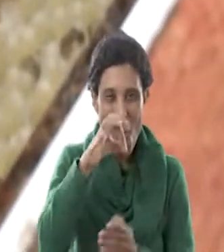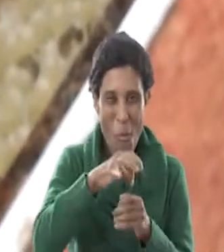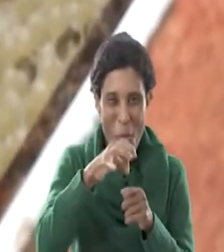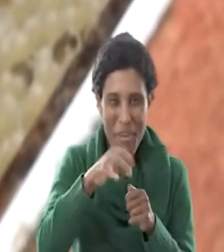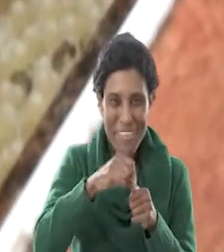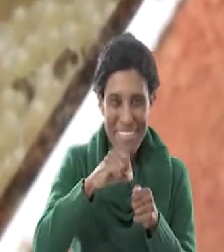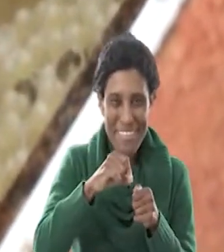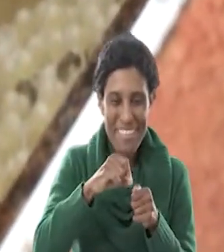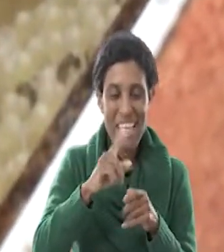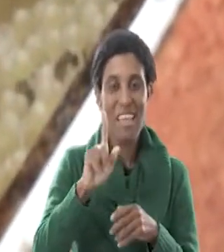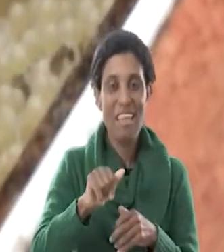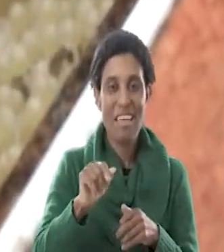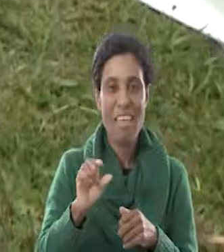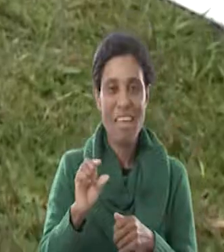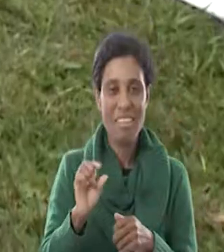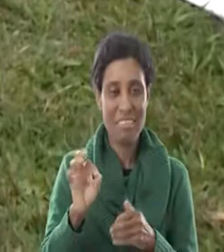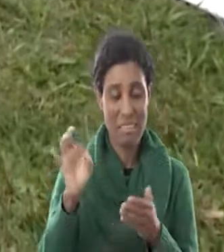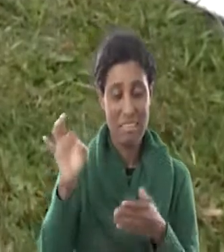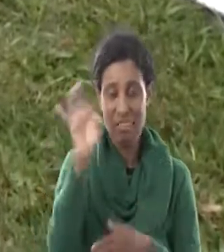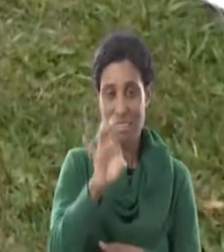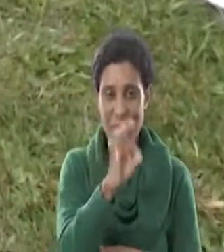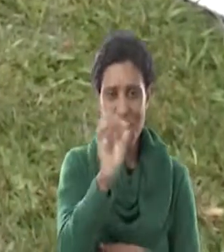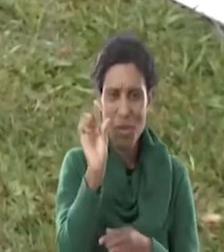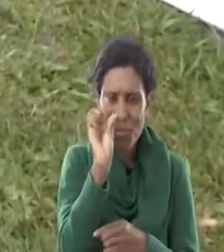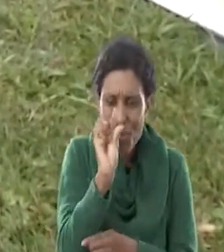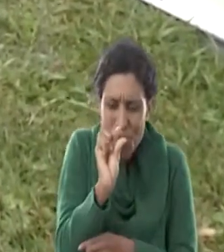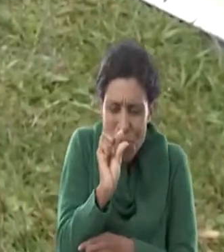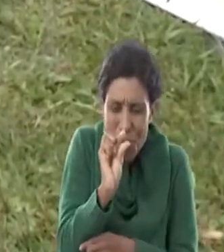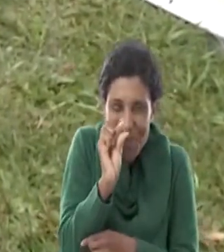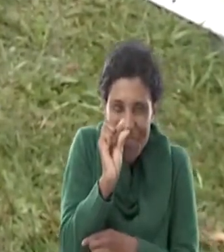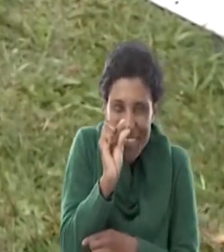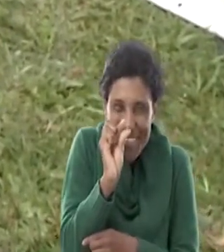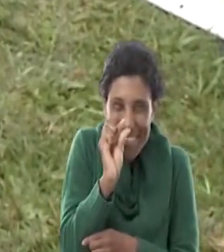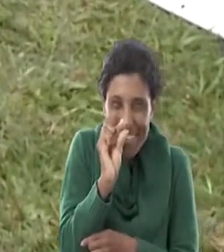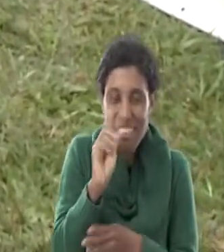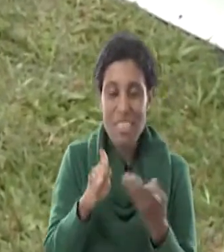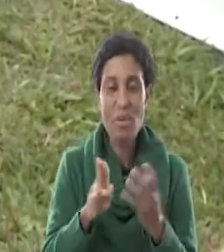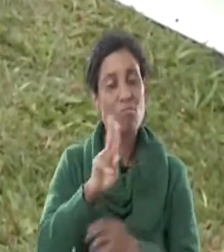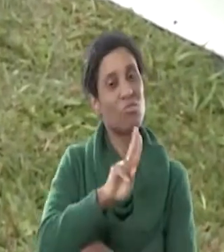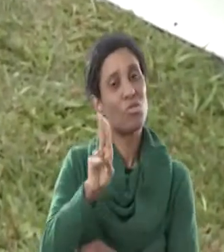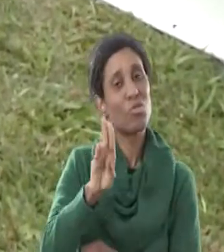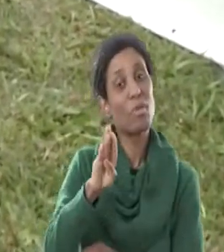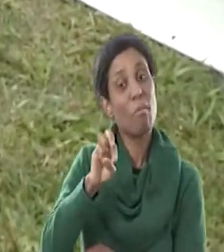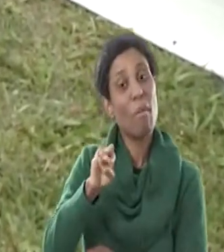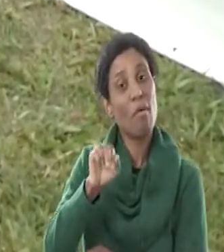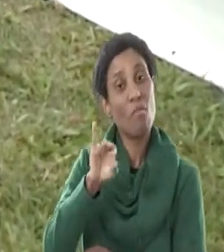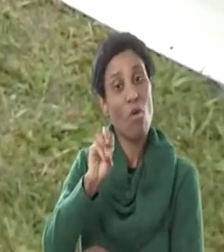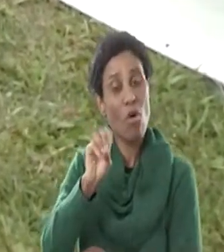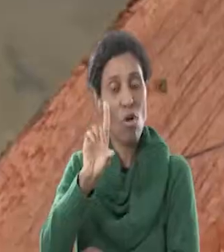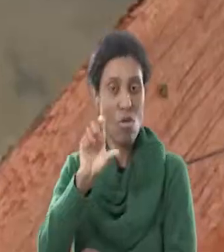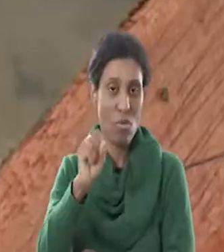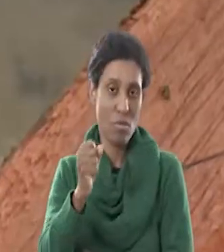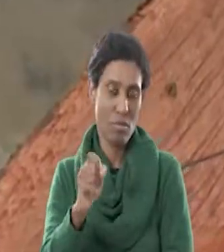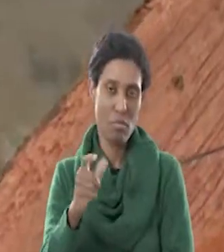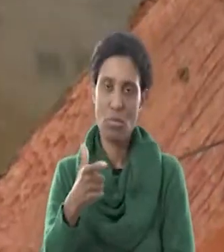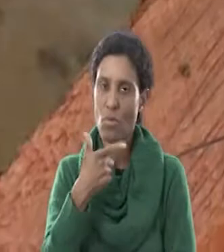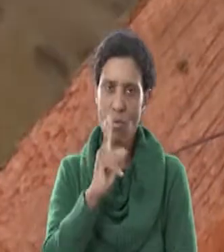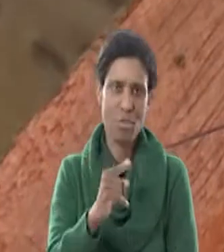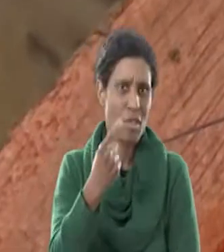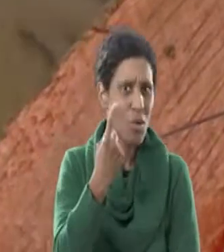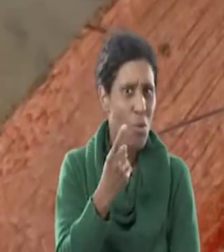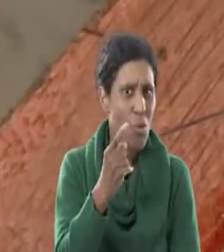pulguinhas. São as menores abelhas do mundo, chamadas de lambiolhos, e não chegam a